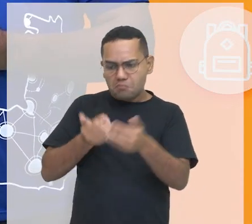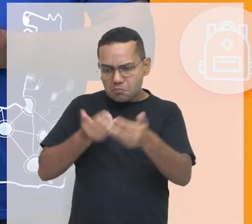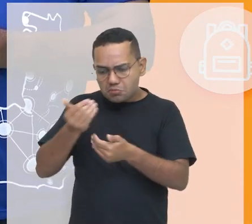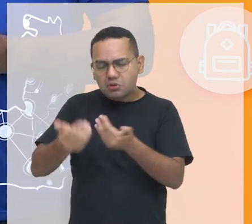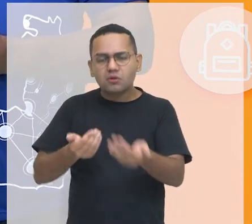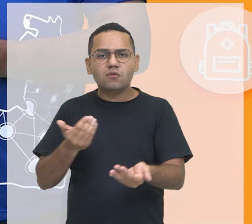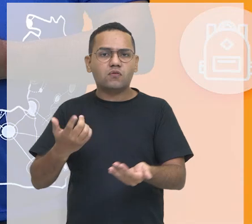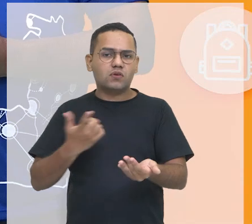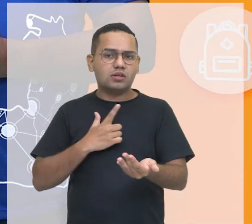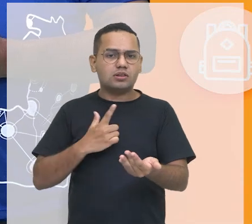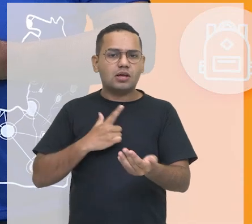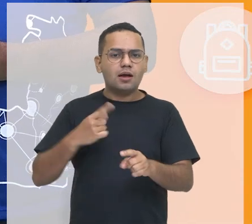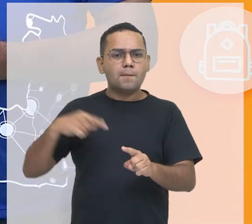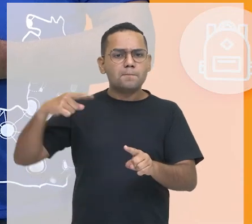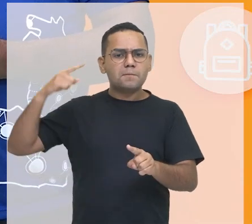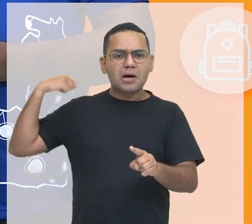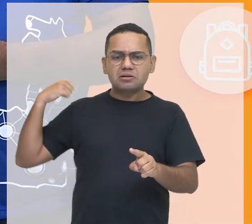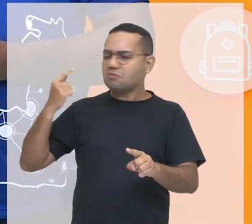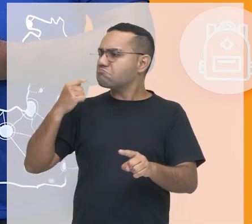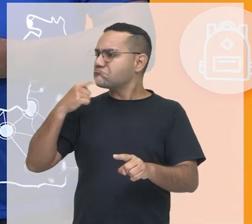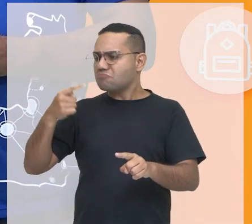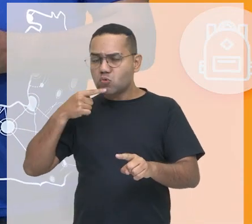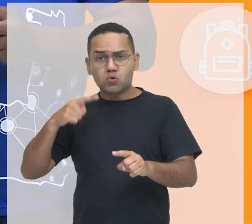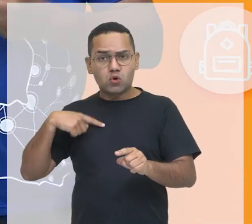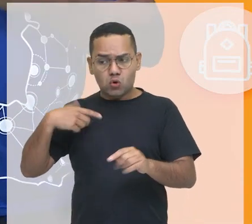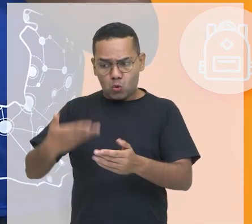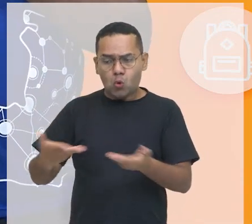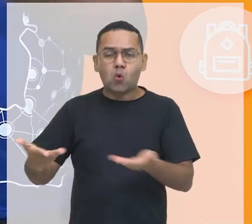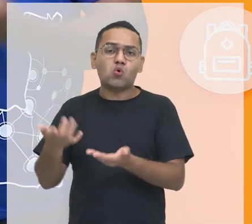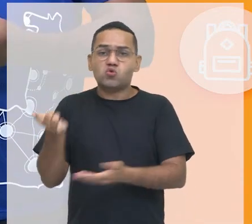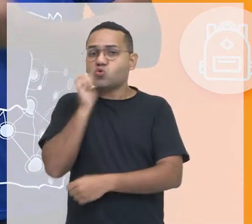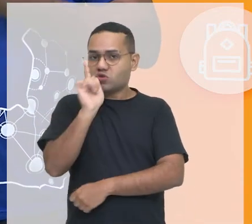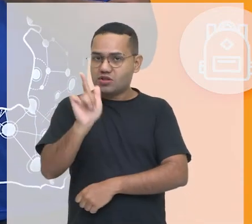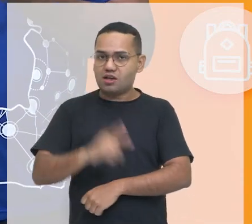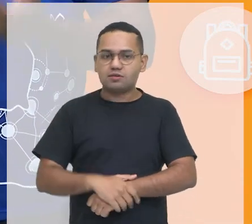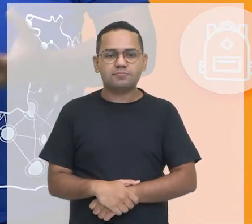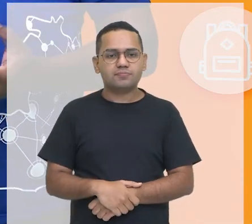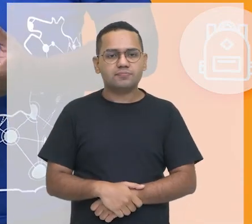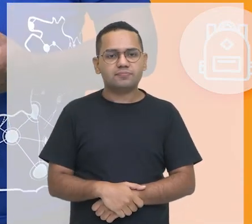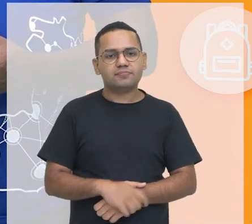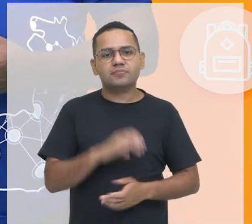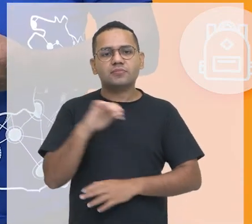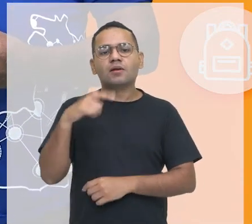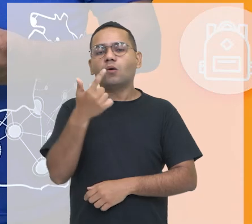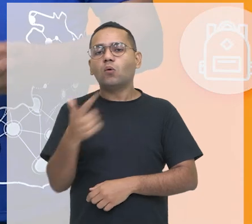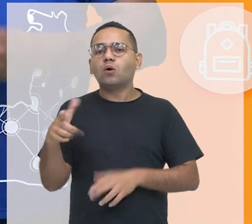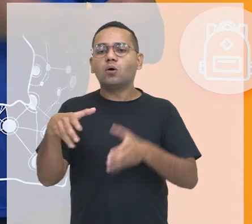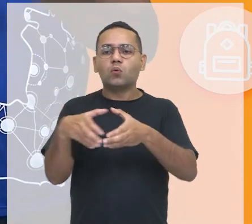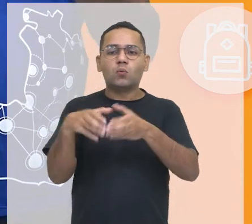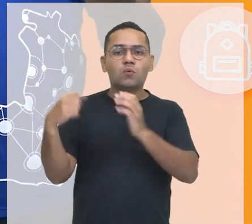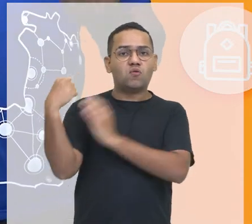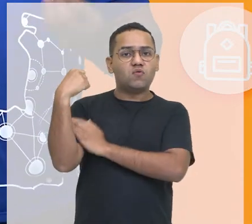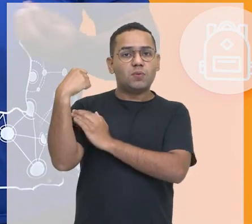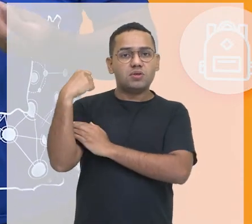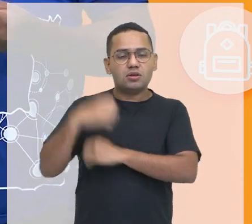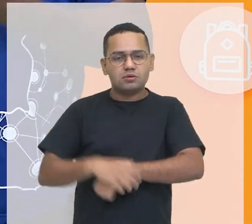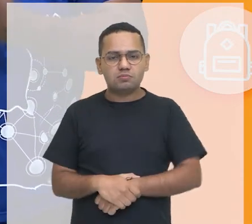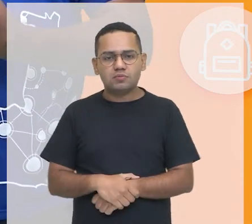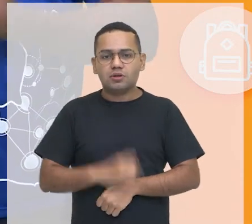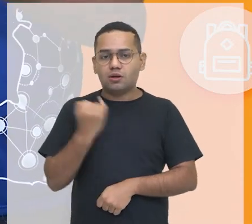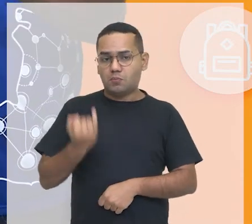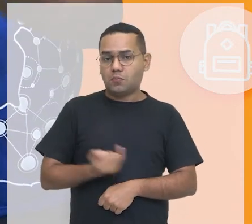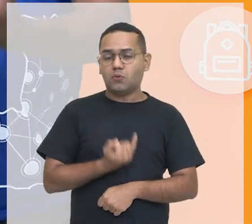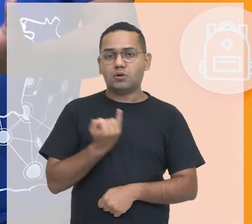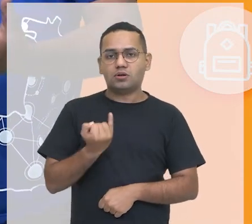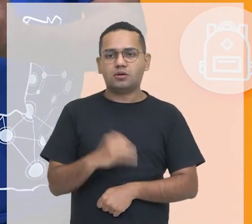tipo de trabalho que não fazia alguns anos atrás. E nós temos os movimentos feministas, que são fundamentais, né,